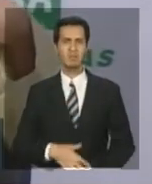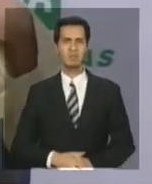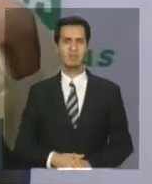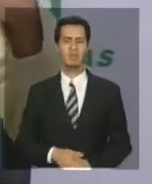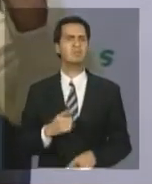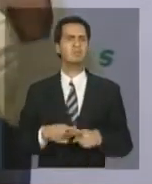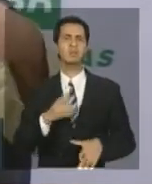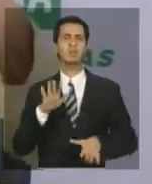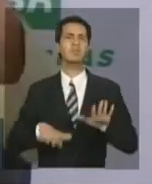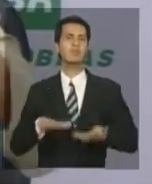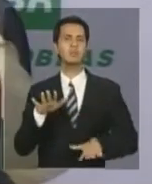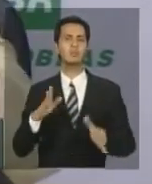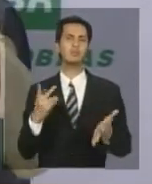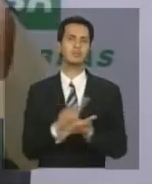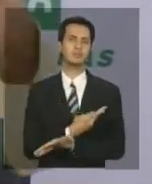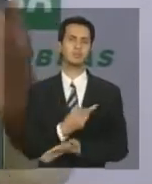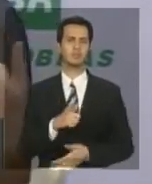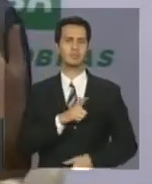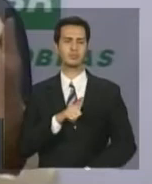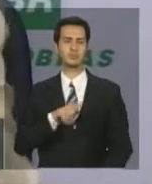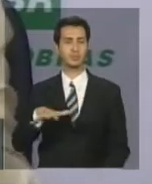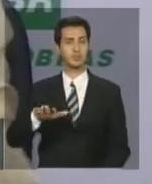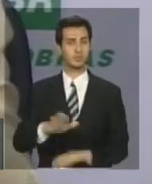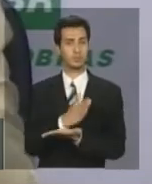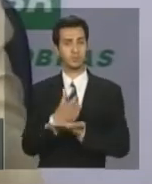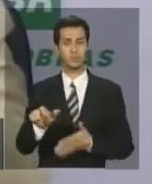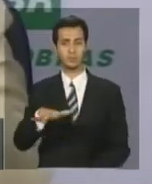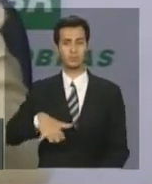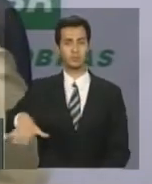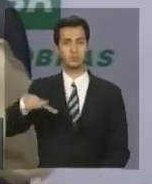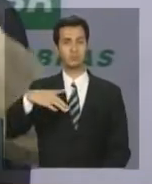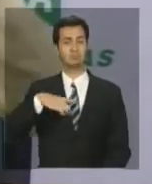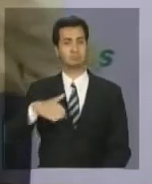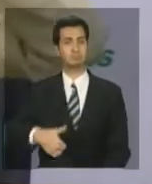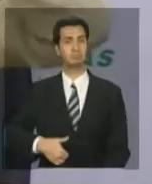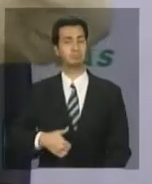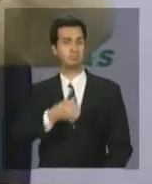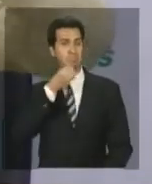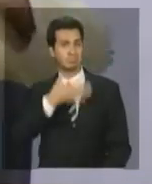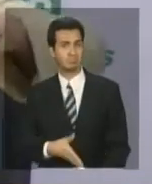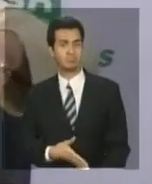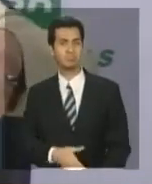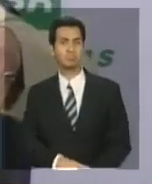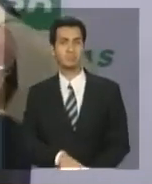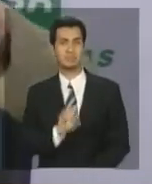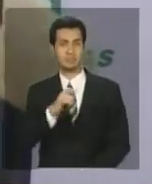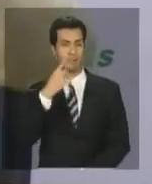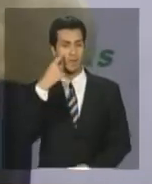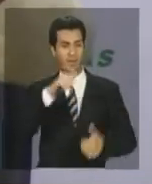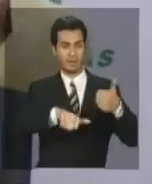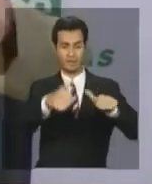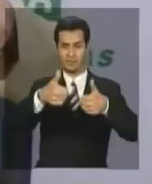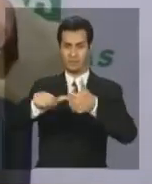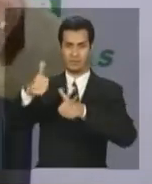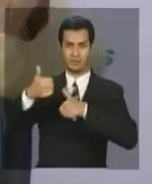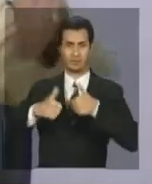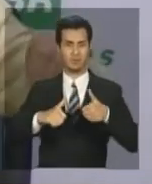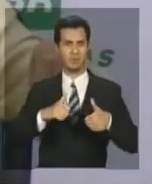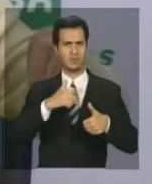nós temos alguma produção relevante. Então, quando a gente analisa pontualmente,